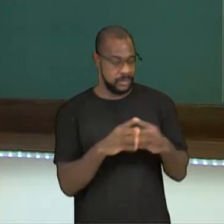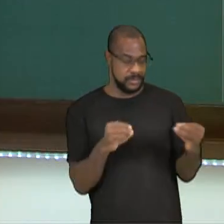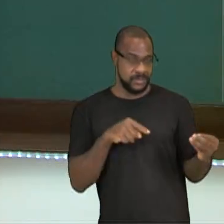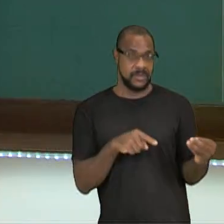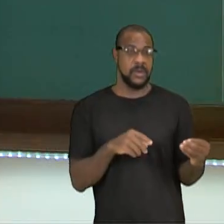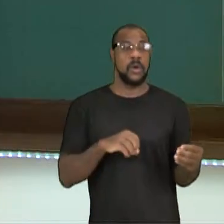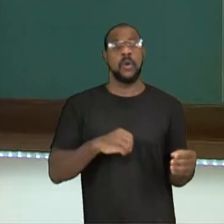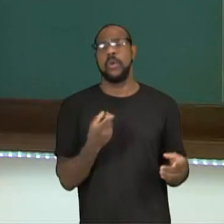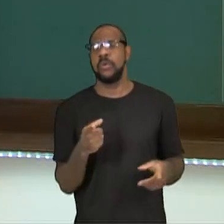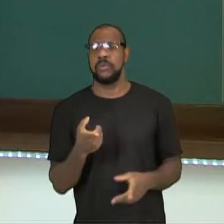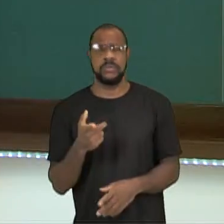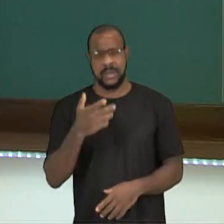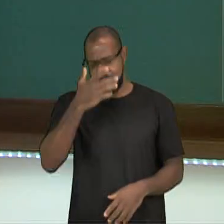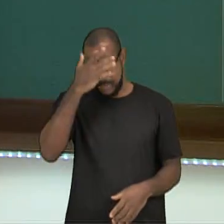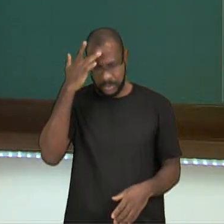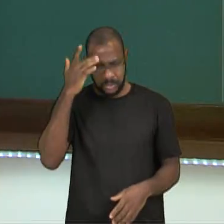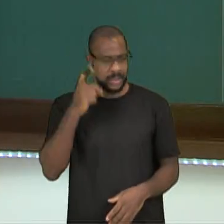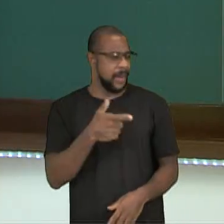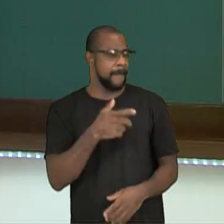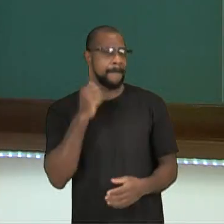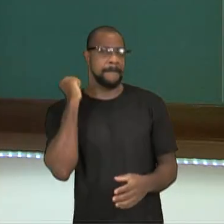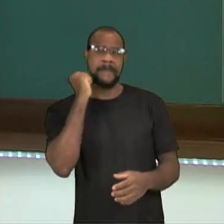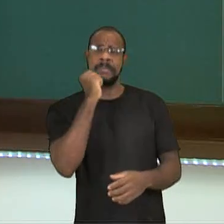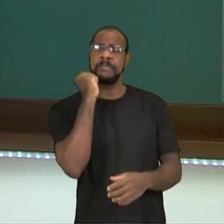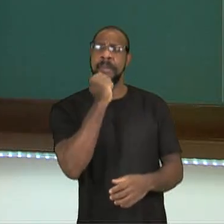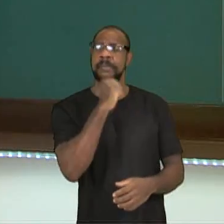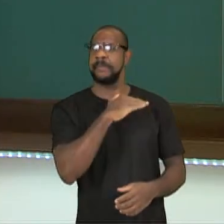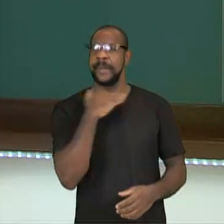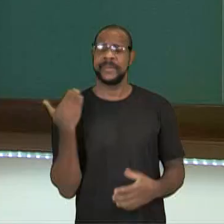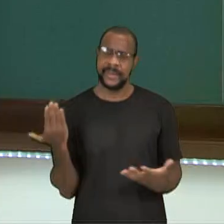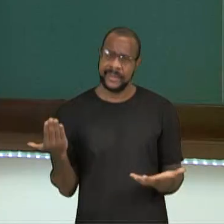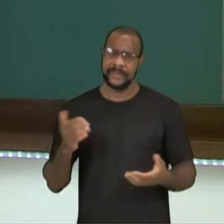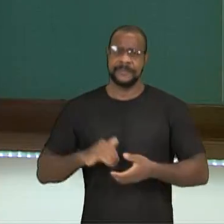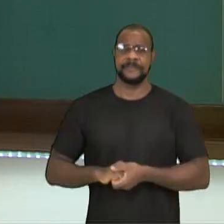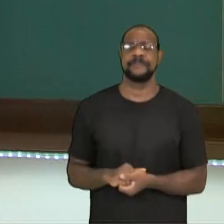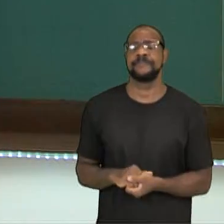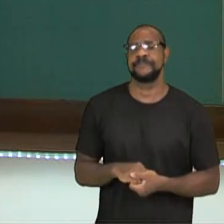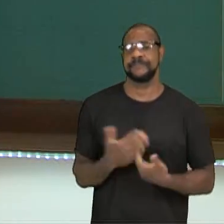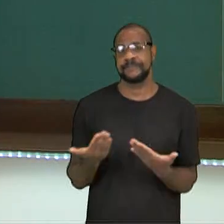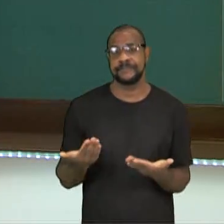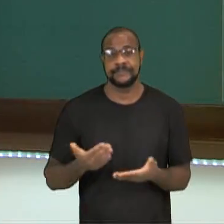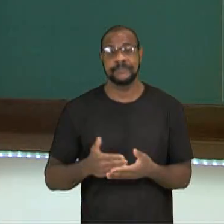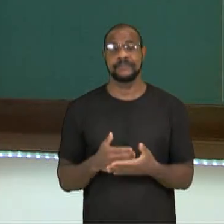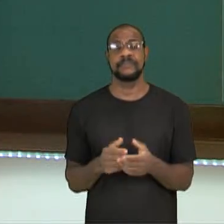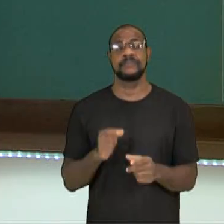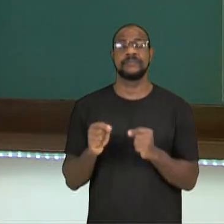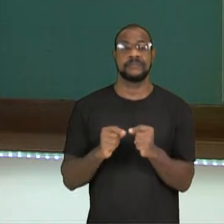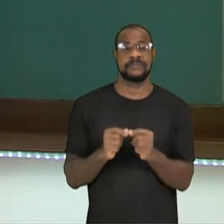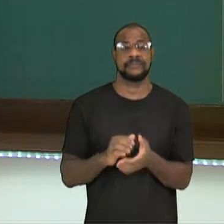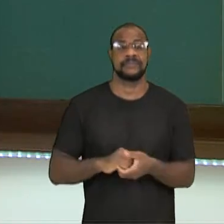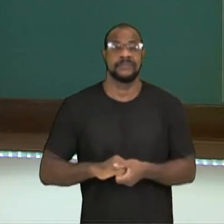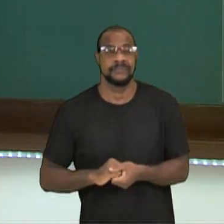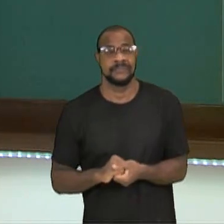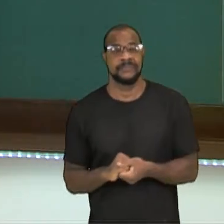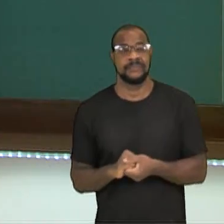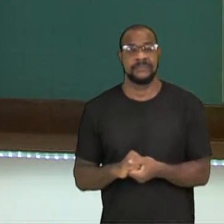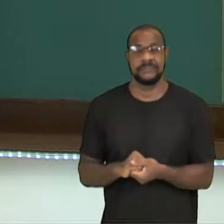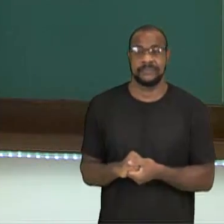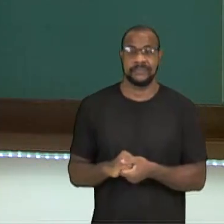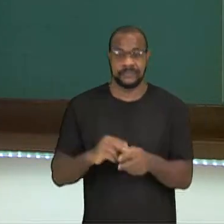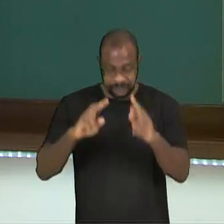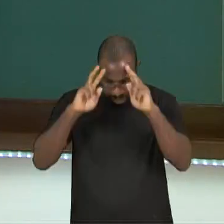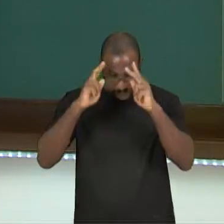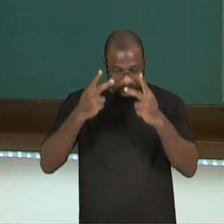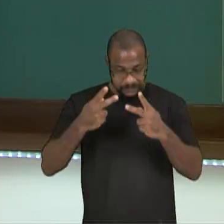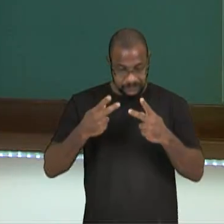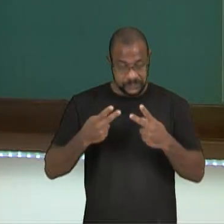eles foram mortos até. E essa última, inclusive, é a que a ciência menos gosta de trabalhar. Que os Homo sapiens teriam, né, no caso, extinguido